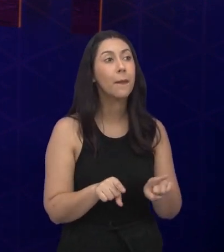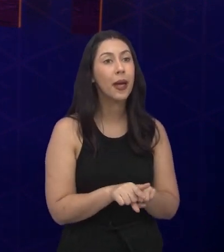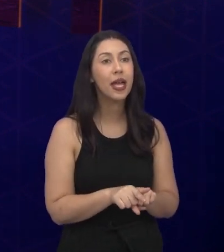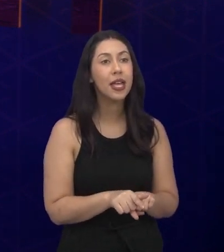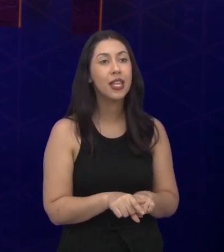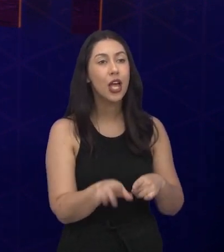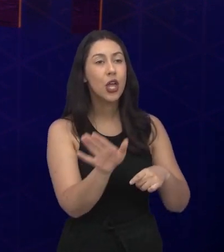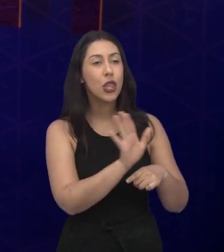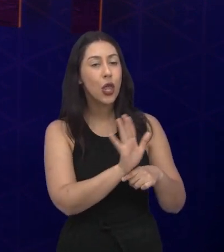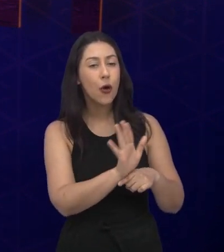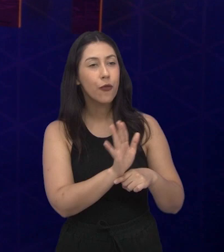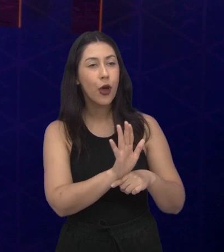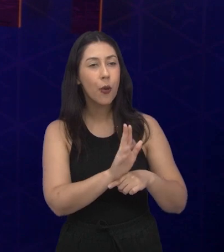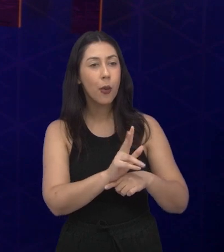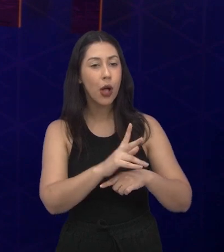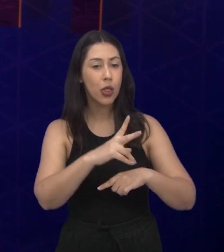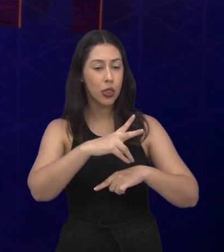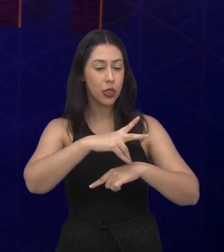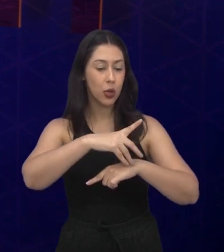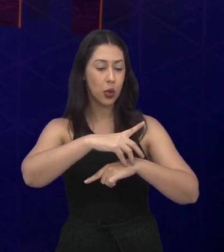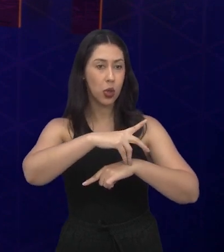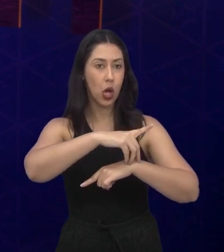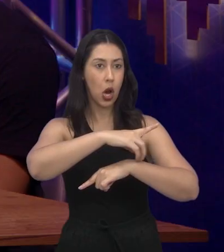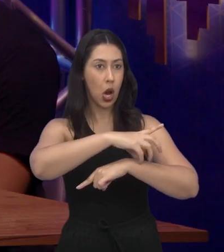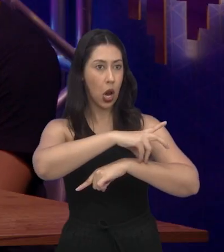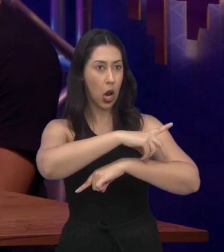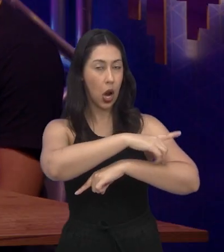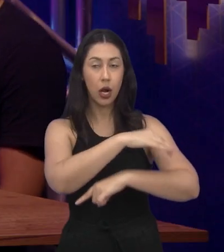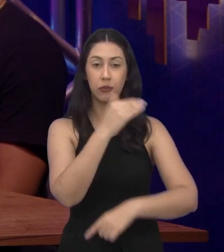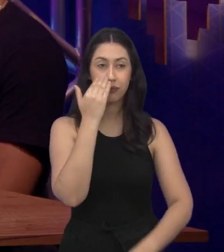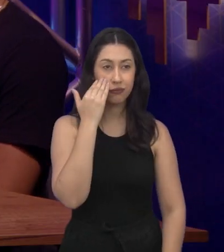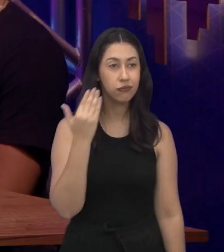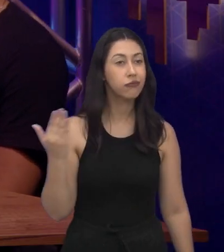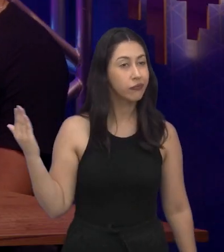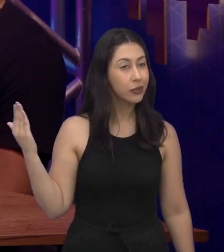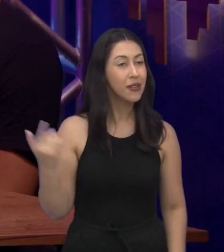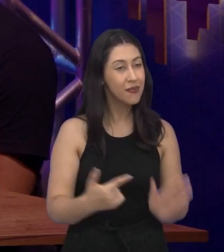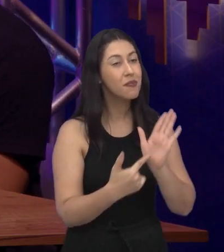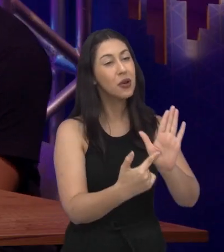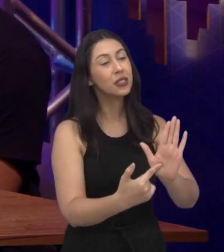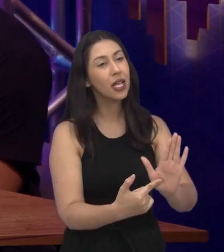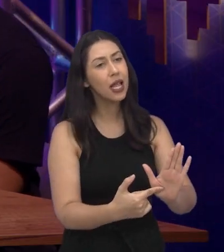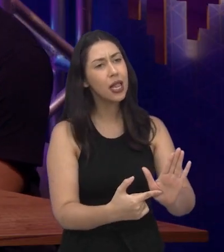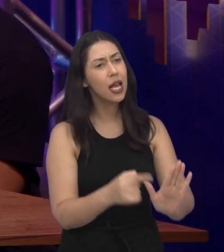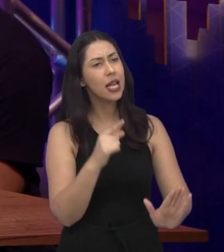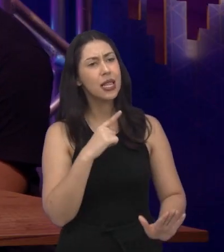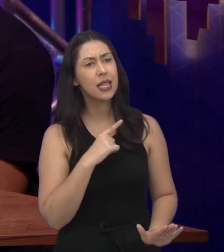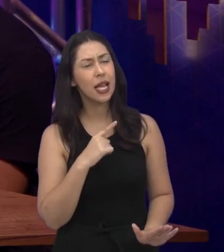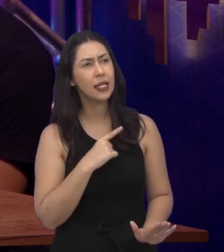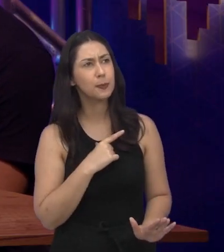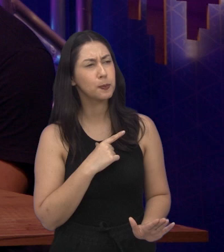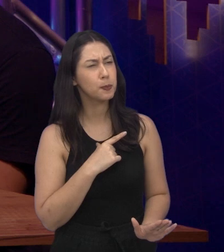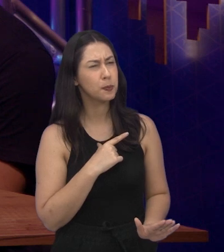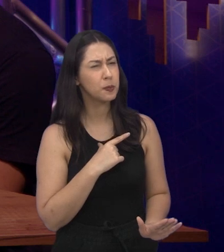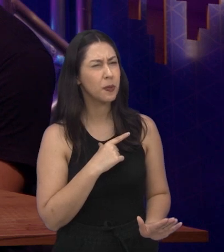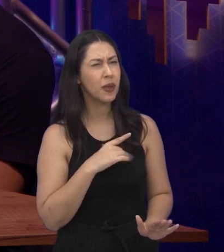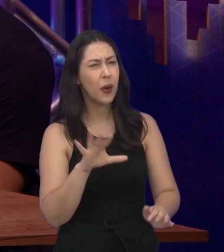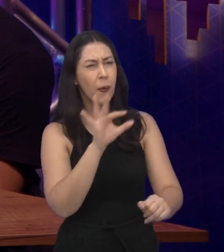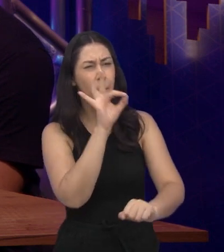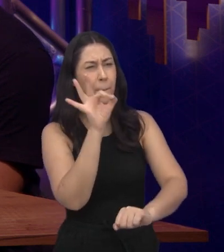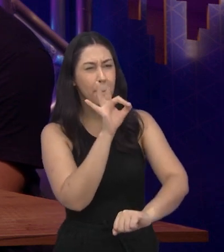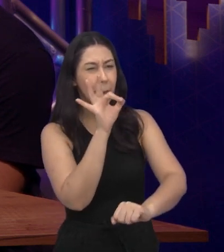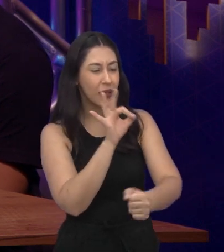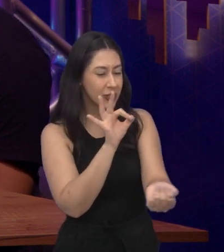O Jurassic Park, a premissa dele, pelo menos de um dos filmes, né? Porque tem vários filmes, a premissa é isso, né? Eles descobrem lá